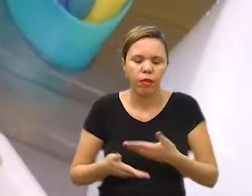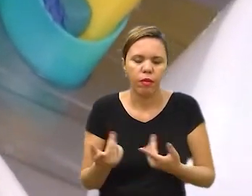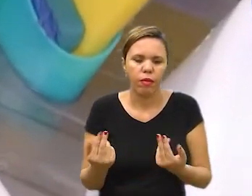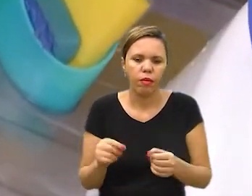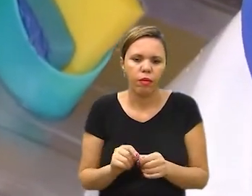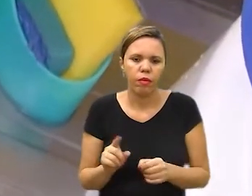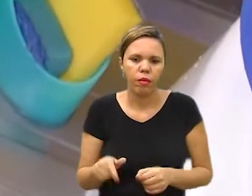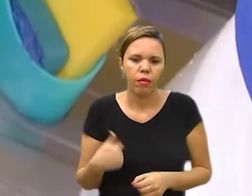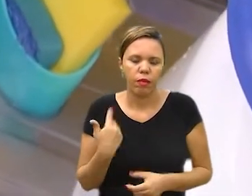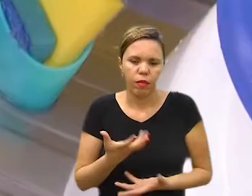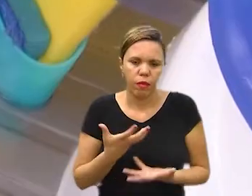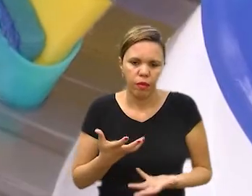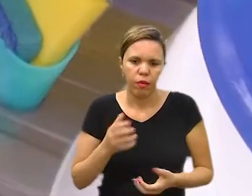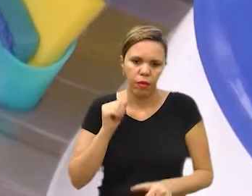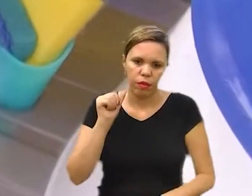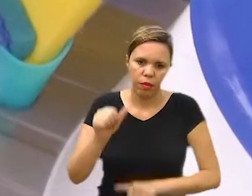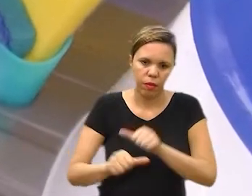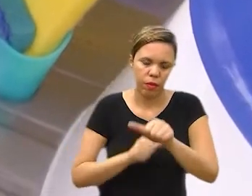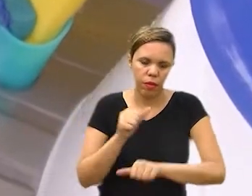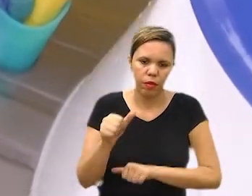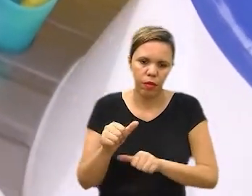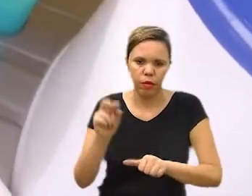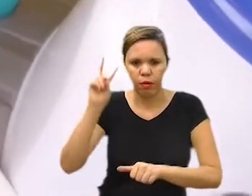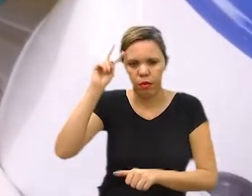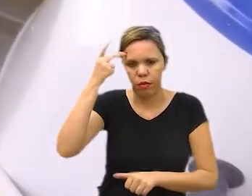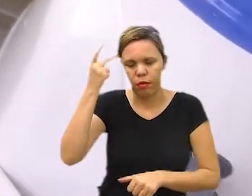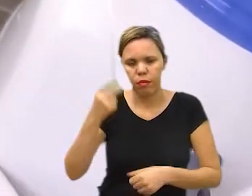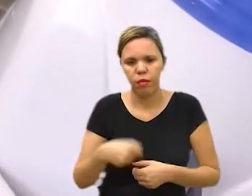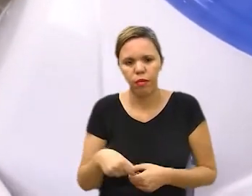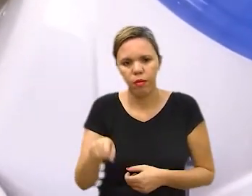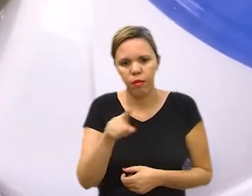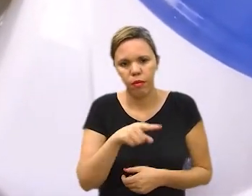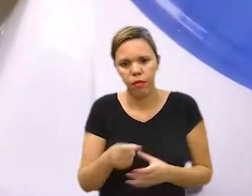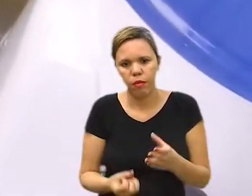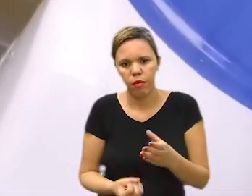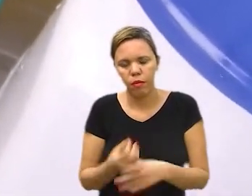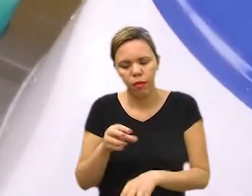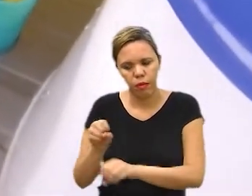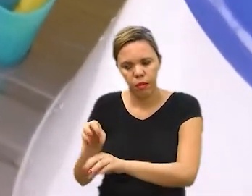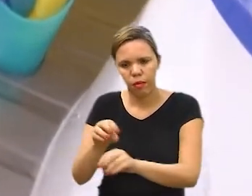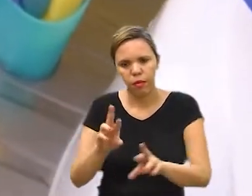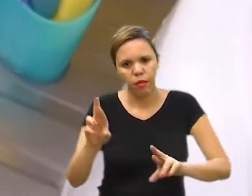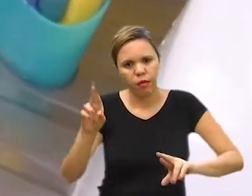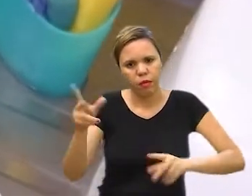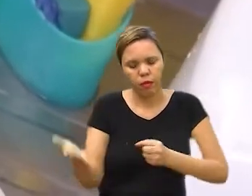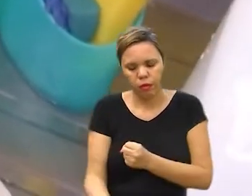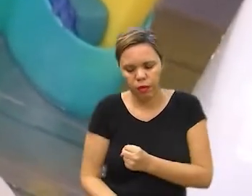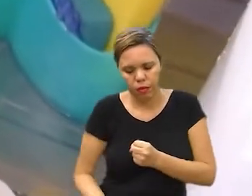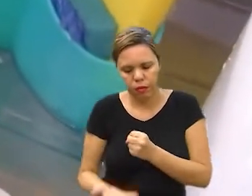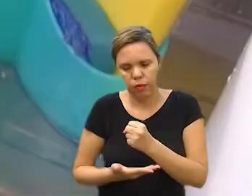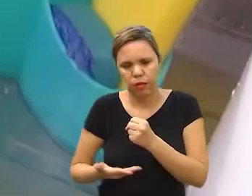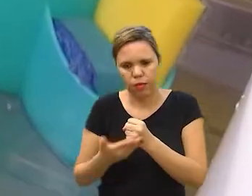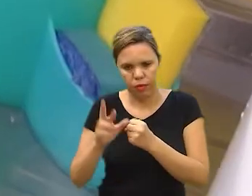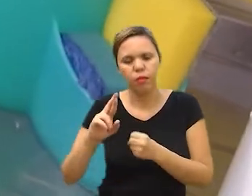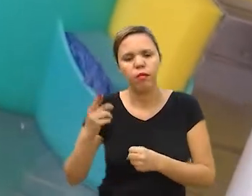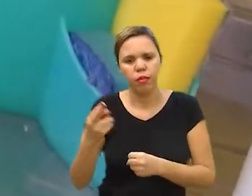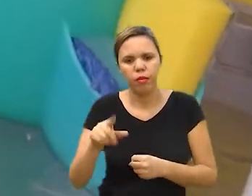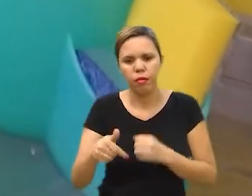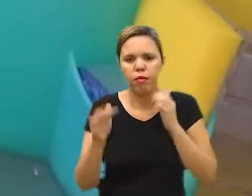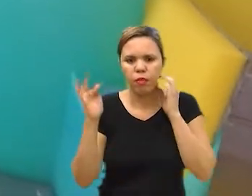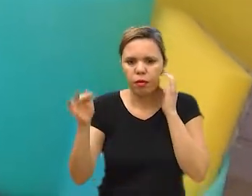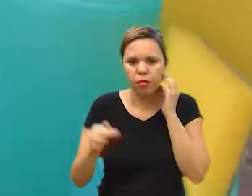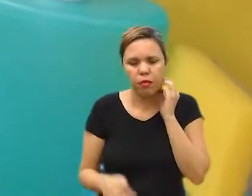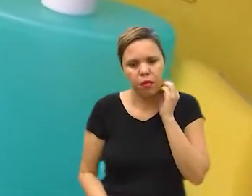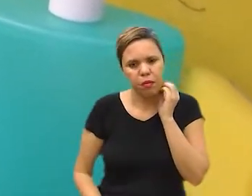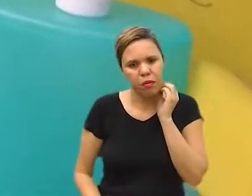é. A gente quer mudar? Quer desconstruir, né? Exatamente. E são sementinhas, então precisamos fazer diferente na base, Uhum. porque daí dá resultado no